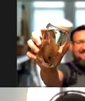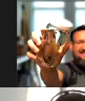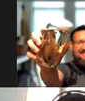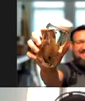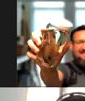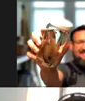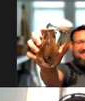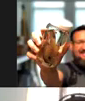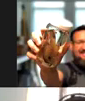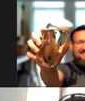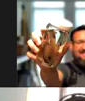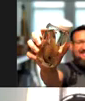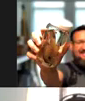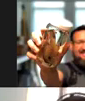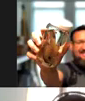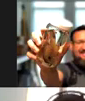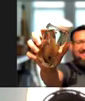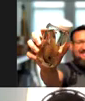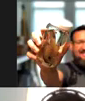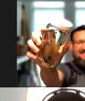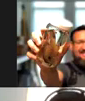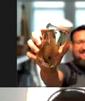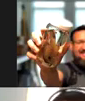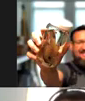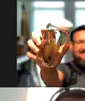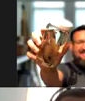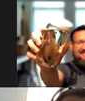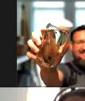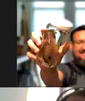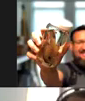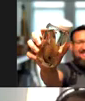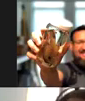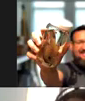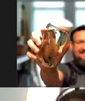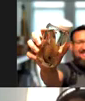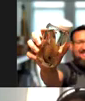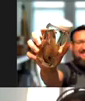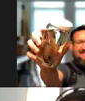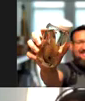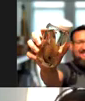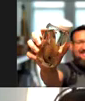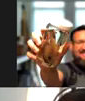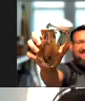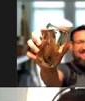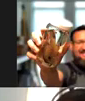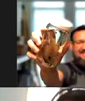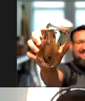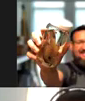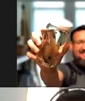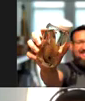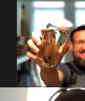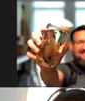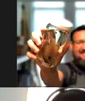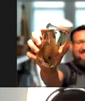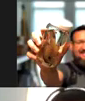Então, a ideia da ecologia baseada em indivíduo é realmente trazer isso, a gente tentar simular isso. Então, o modelo baseado em indivíduo é a base, a gente